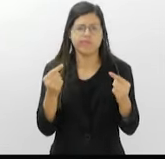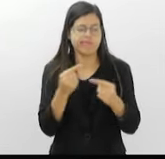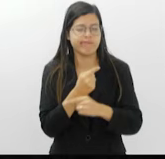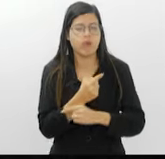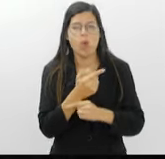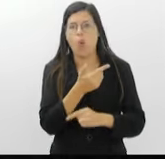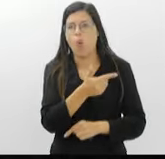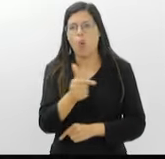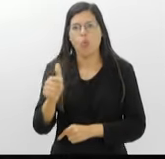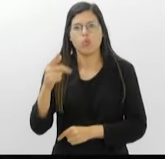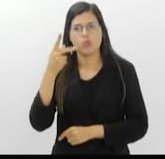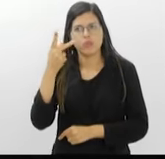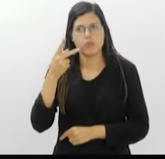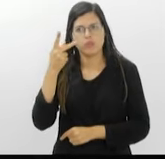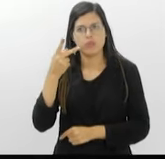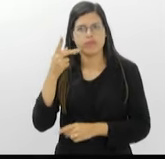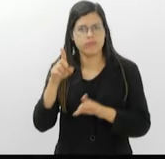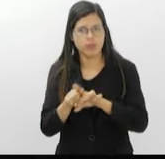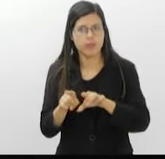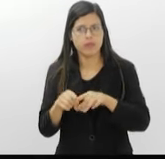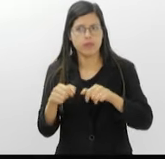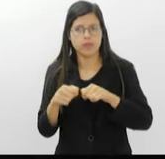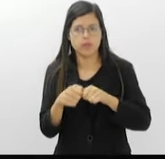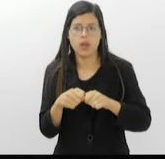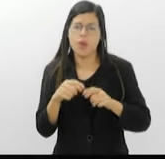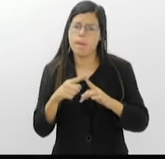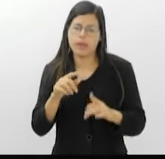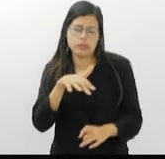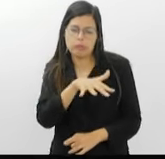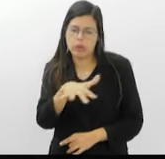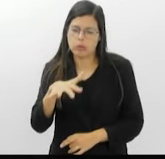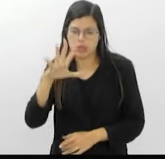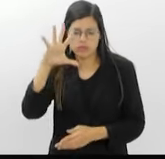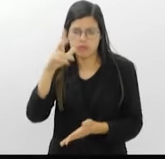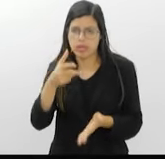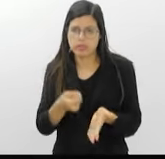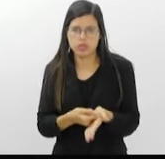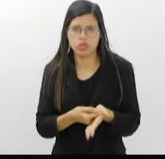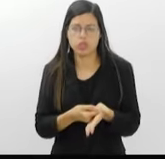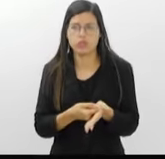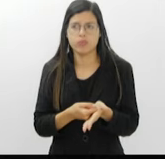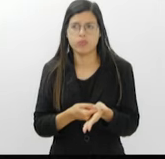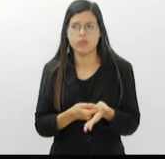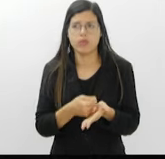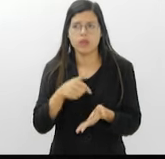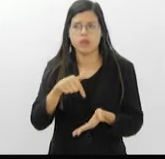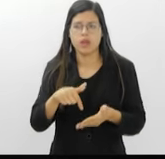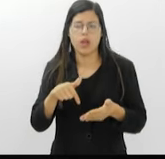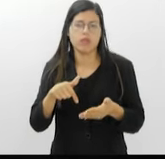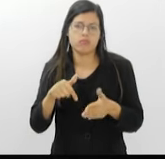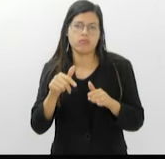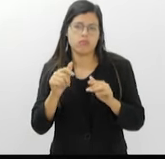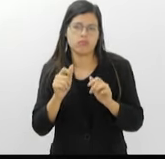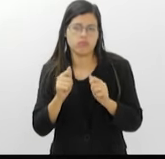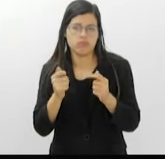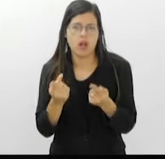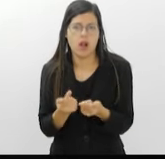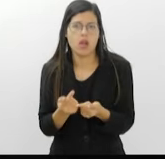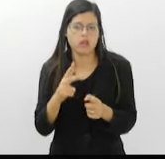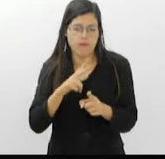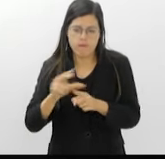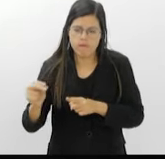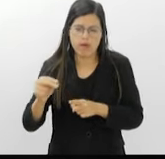o fizeram, mas a maioria assim o decidiu. E aqui na Assembleia ganha a maioria, não a